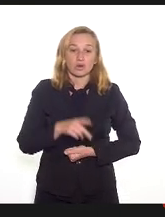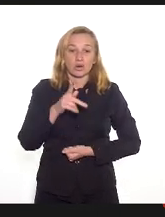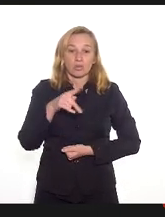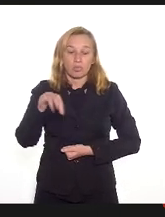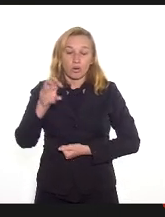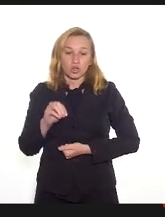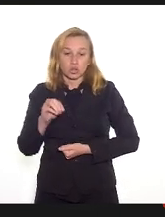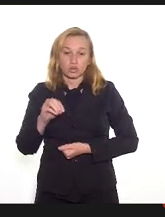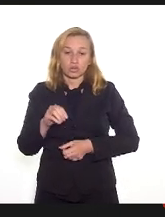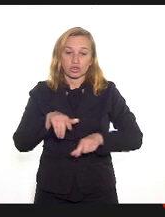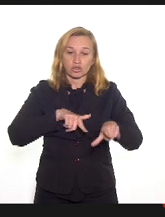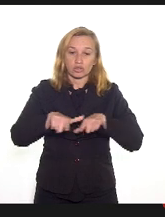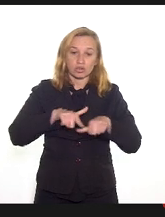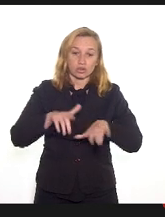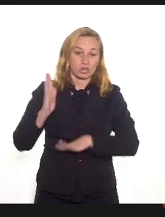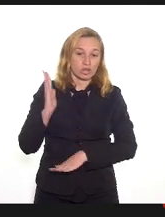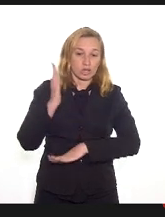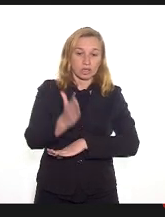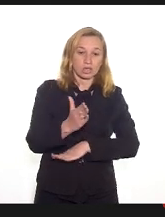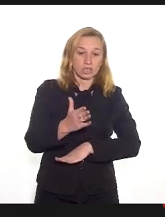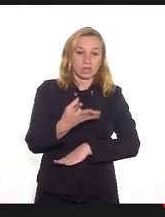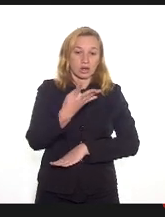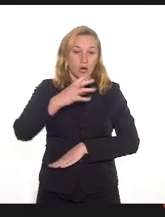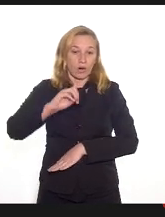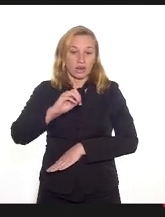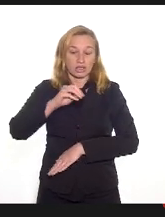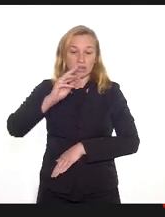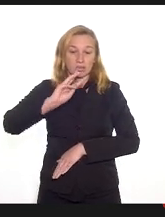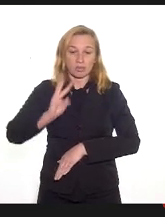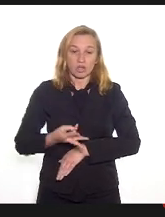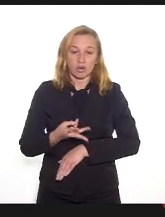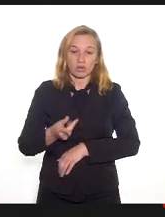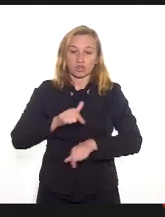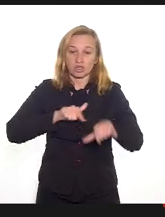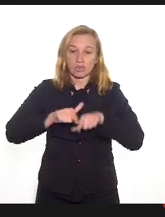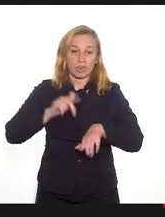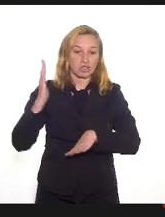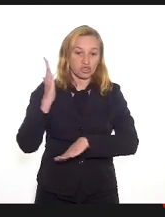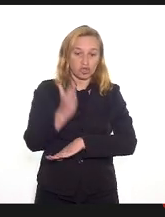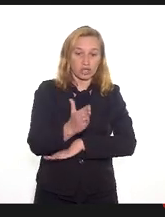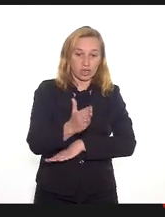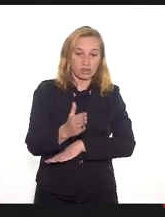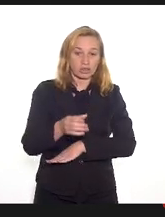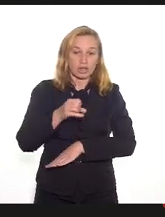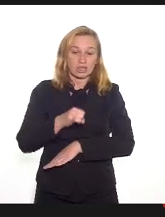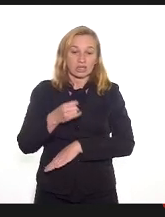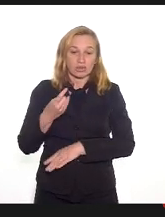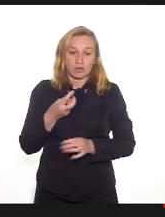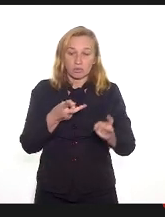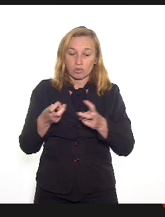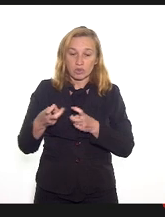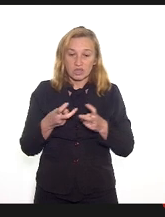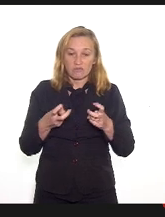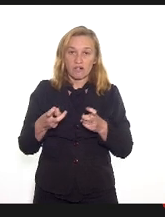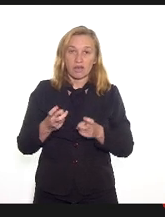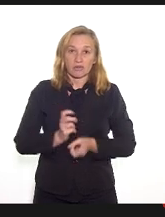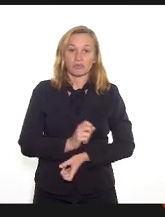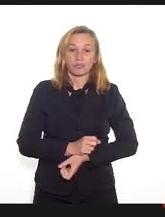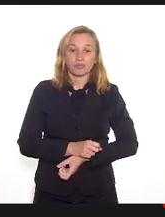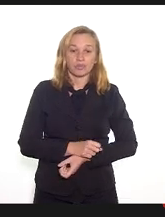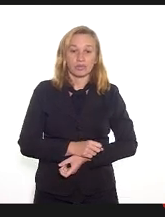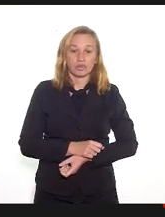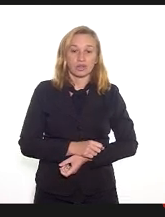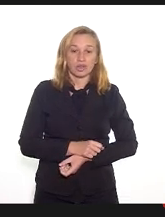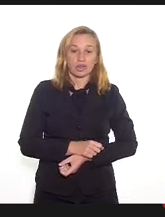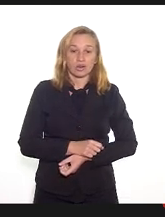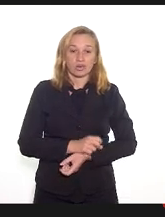de trabalho da ordem de 40 milhões de empregos diretos. Se nós formos considerar o